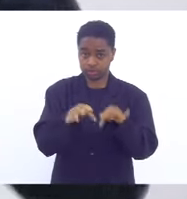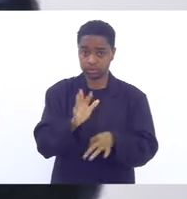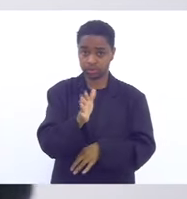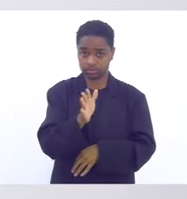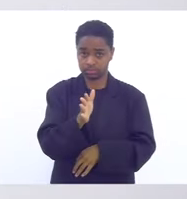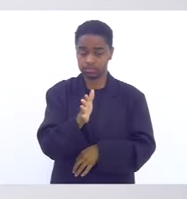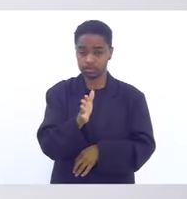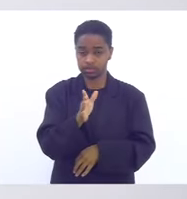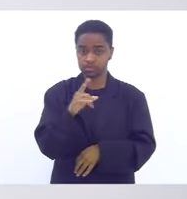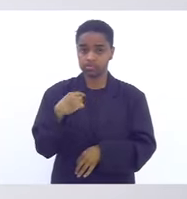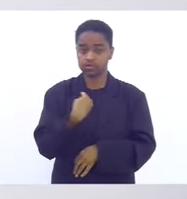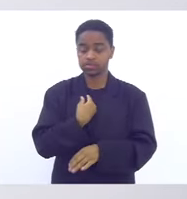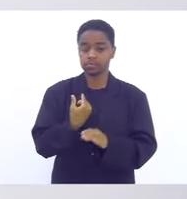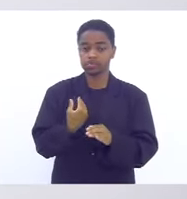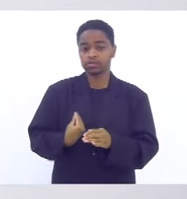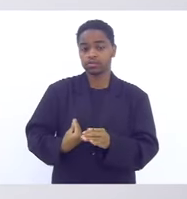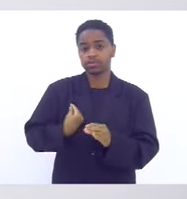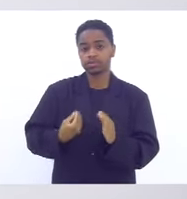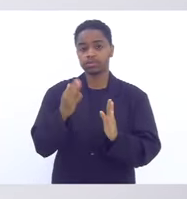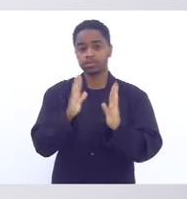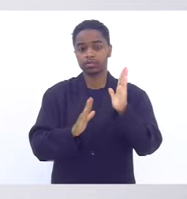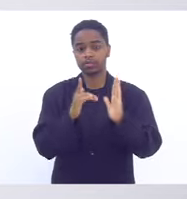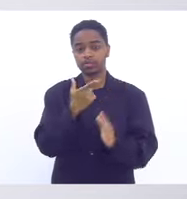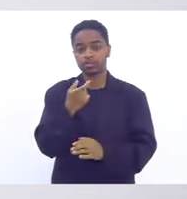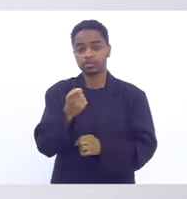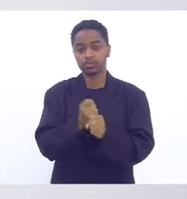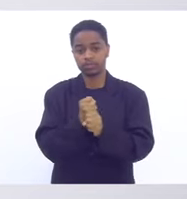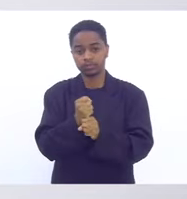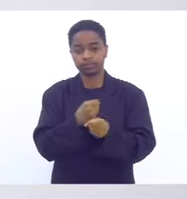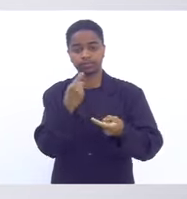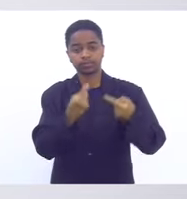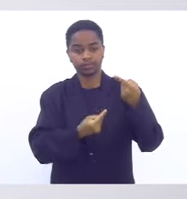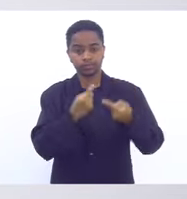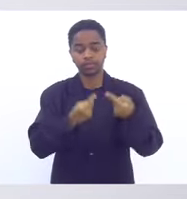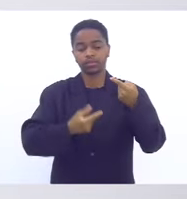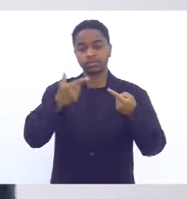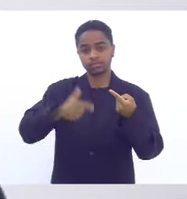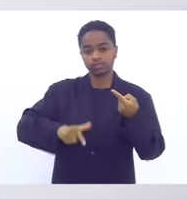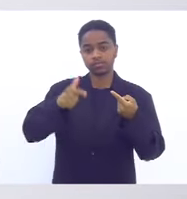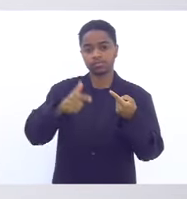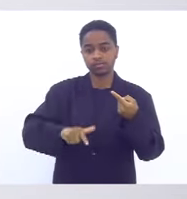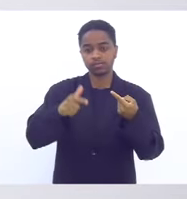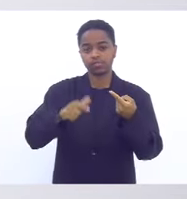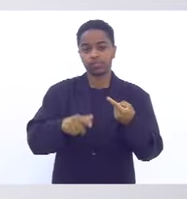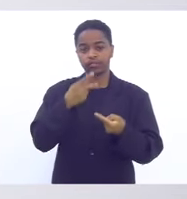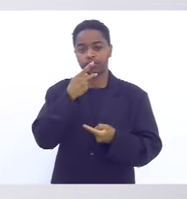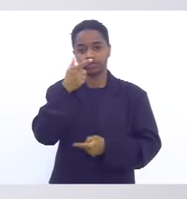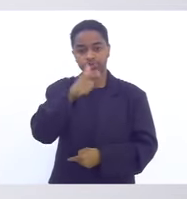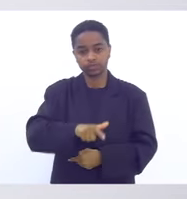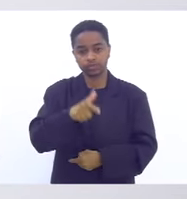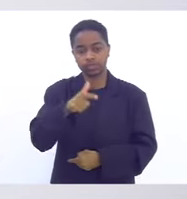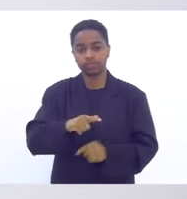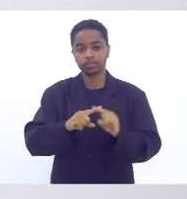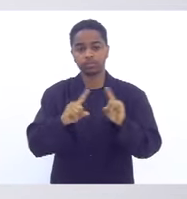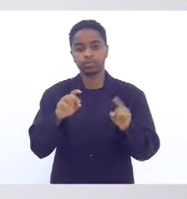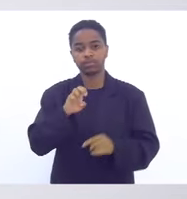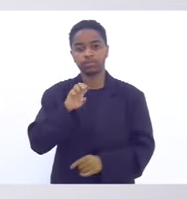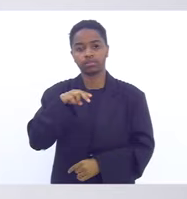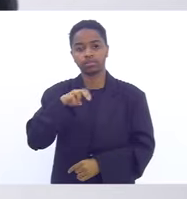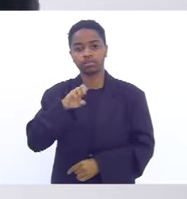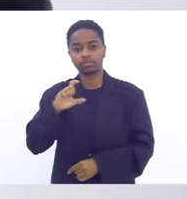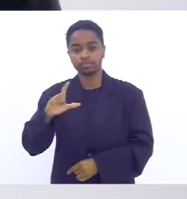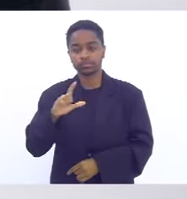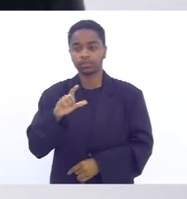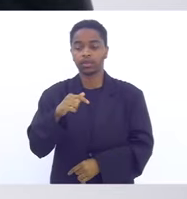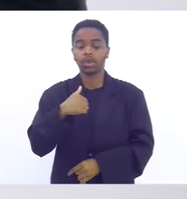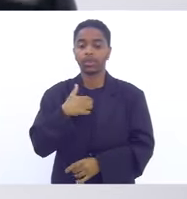Nós passamos nesses últimos 20 anos discutindo, remoendo, repetindo. A Enel sempre, por muitos momentos, e